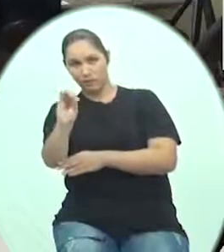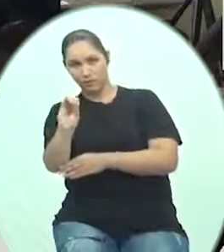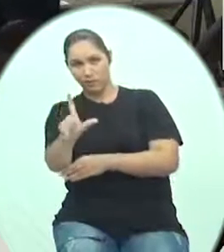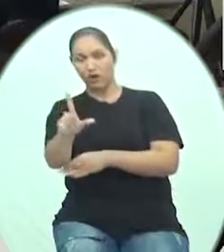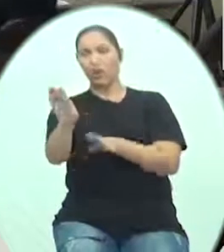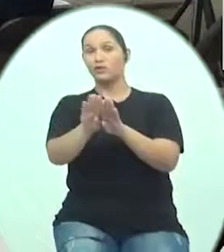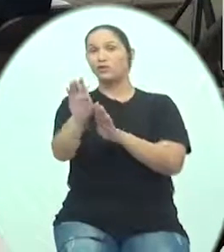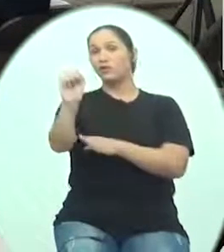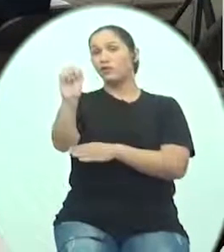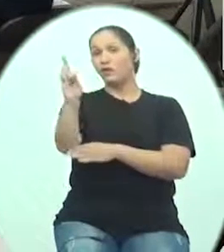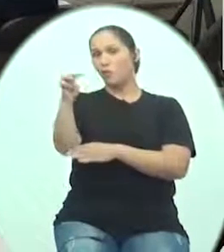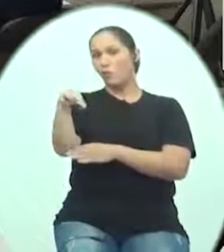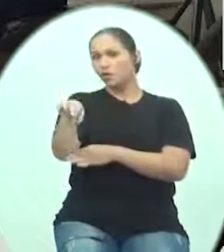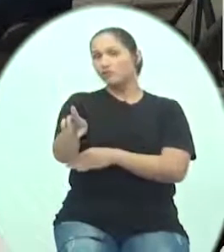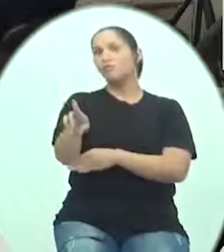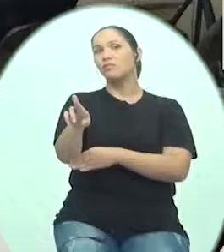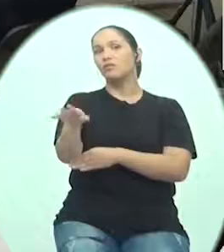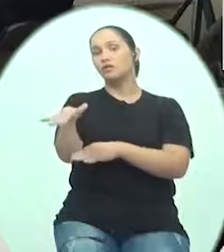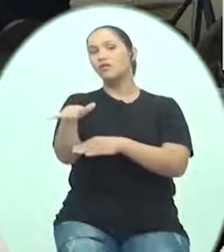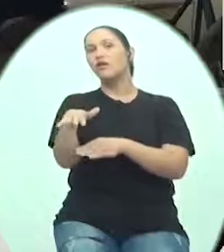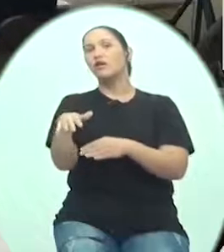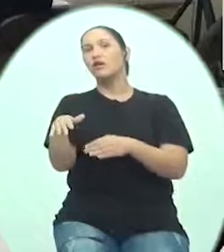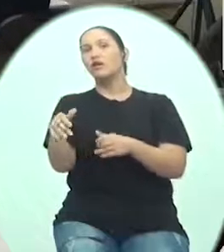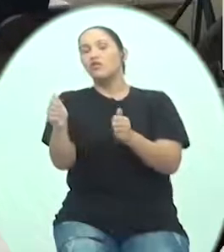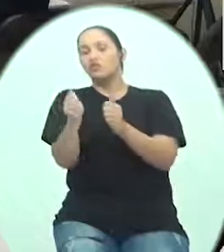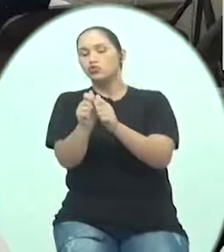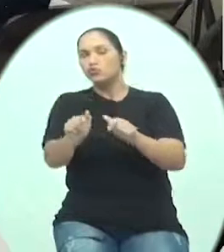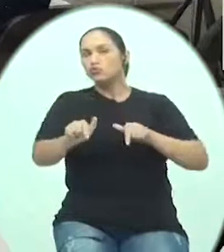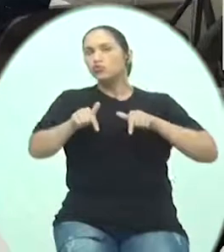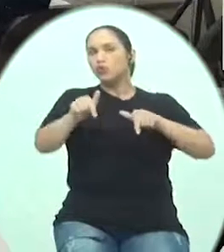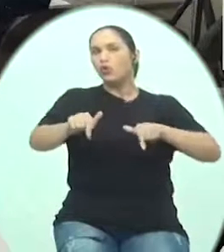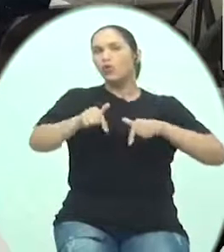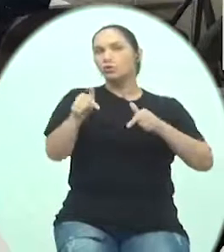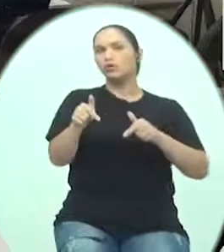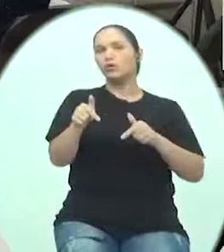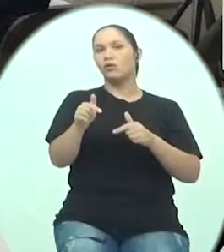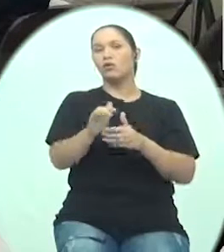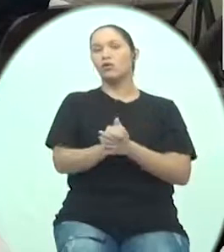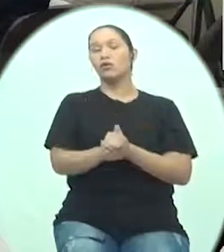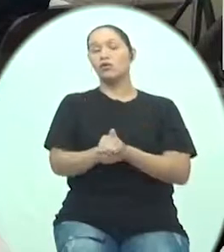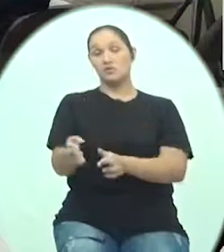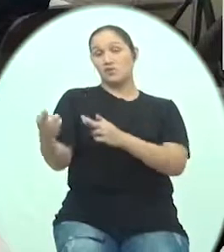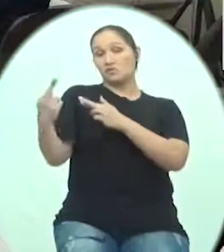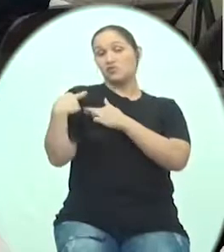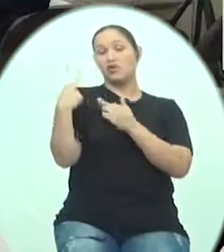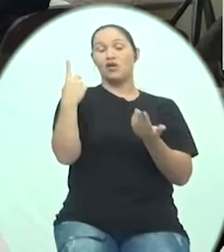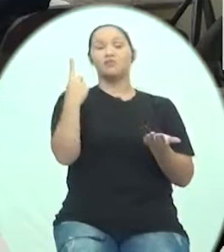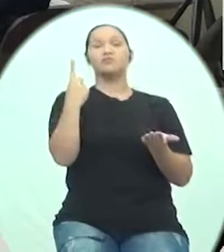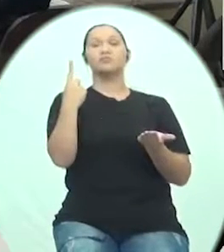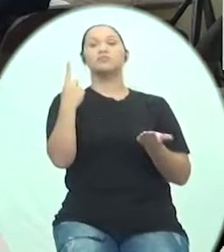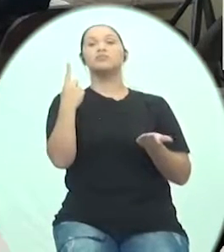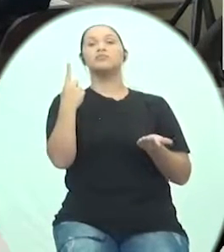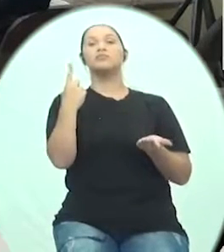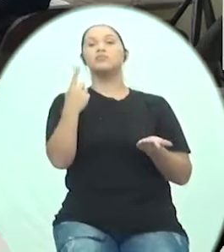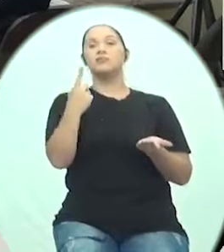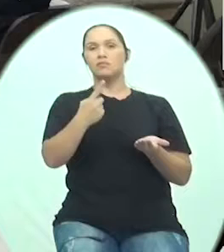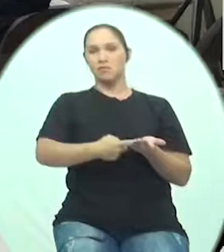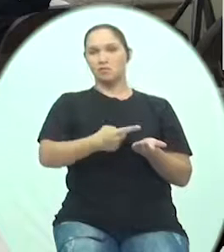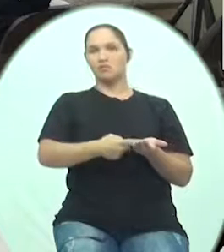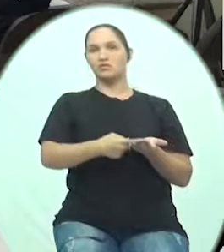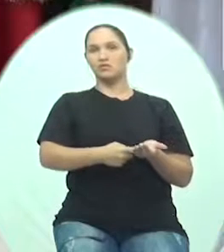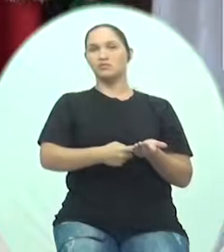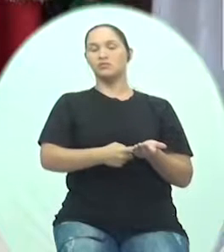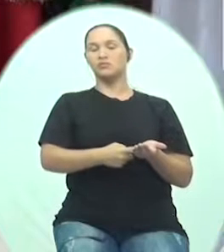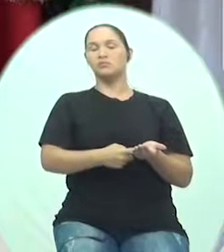o ele lá ele se comprometeu e foi feito duas lombadas e vocês eh não